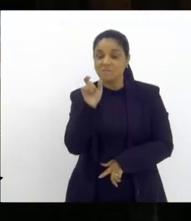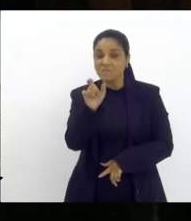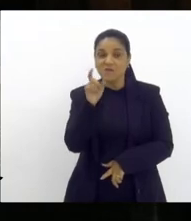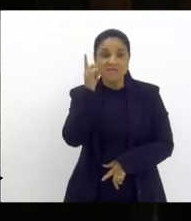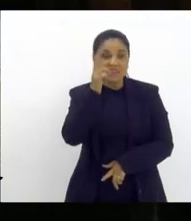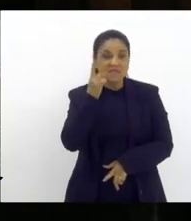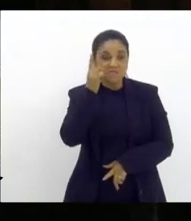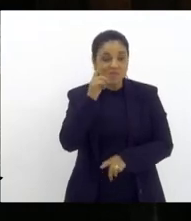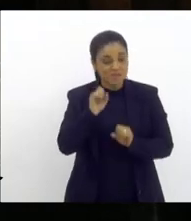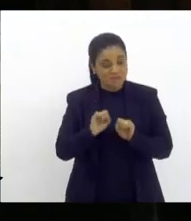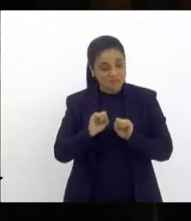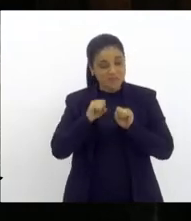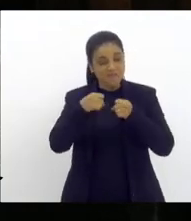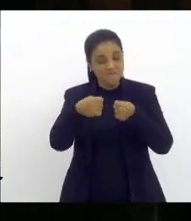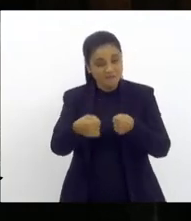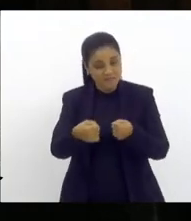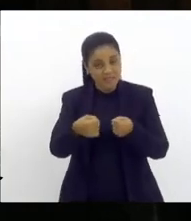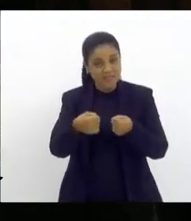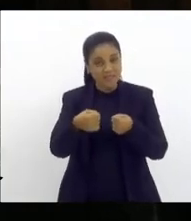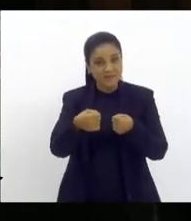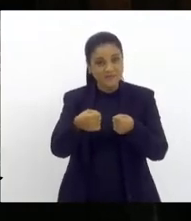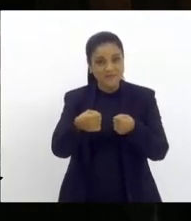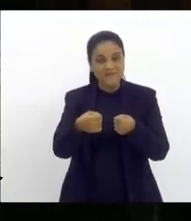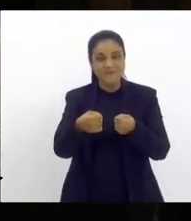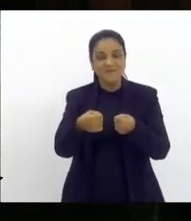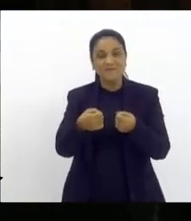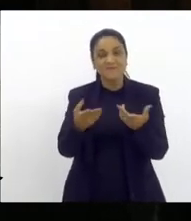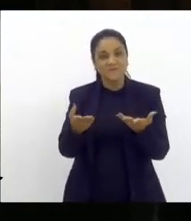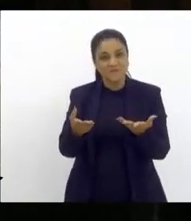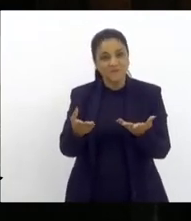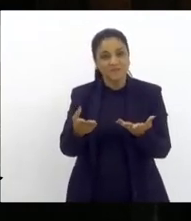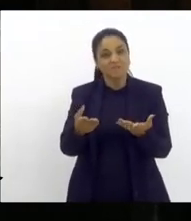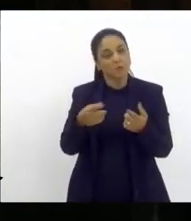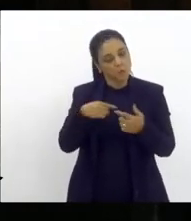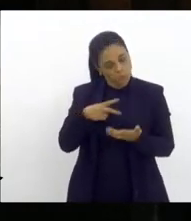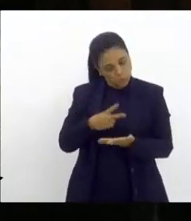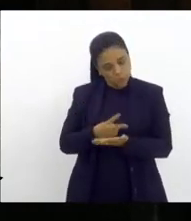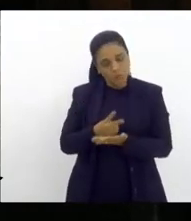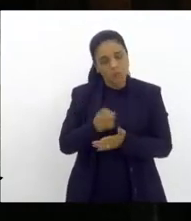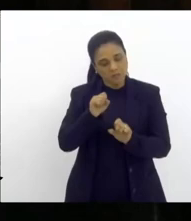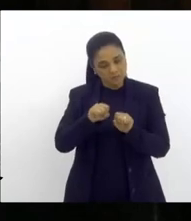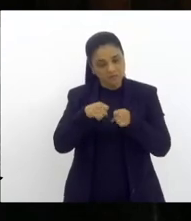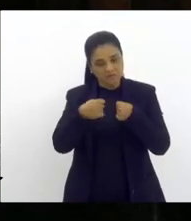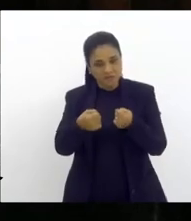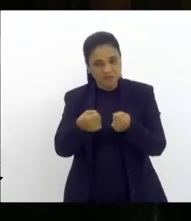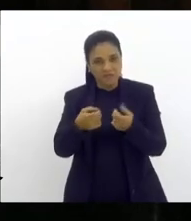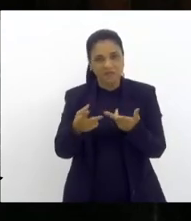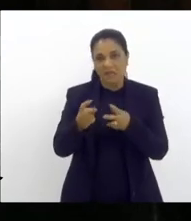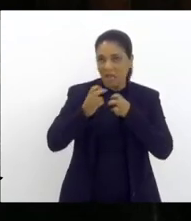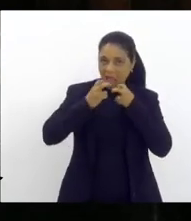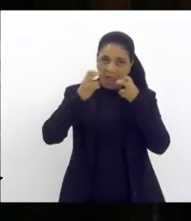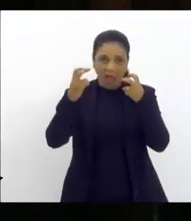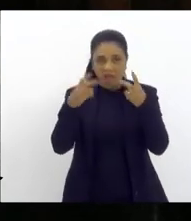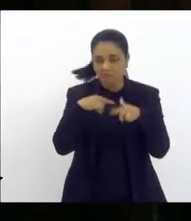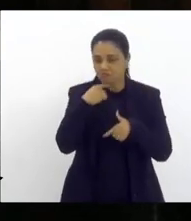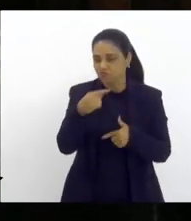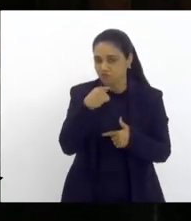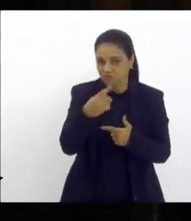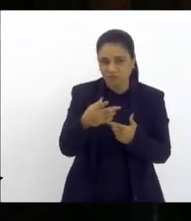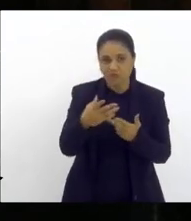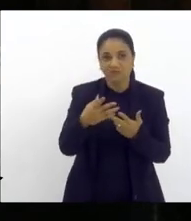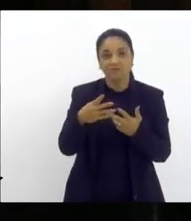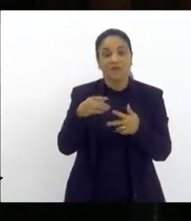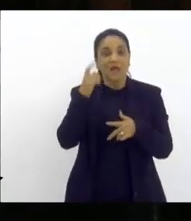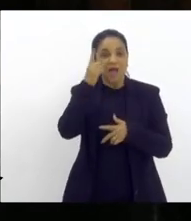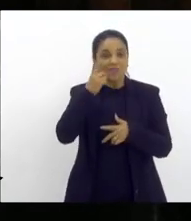defender os interesses da chilique deputada continuaremos defendendo agora essa mesma deputada dando